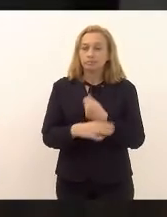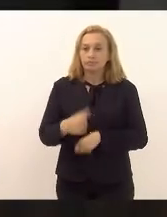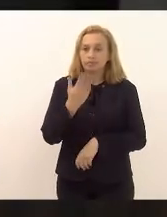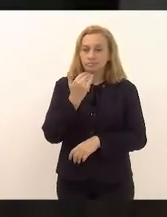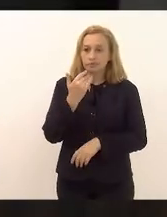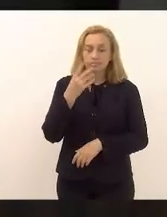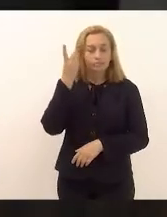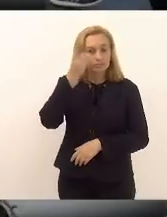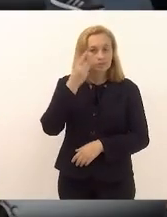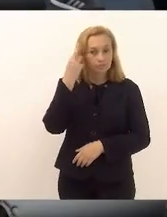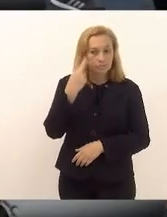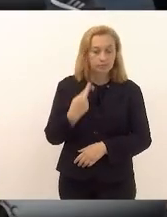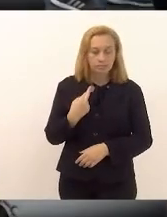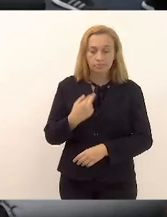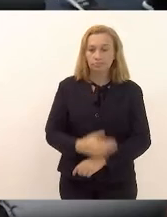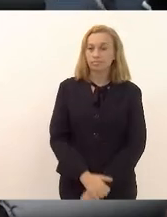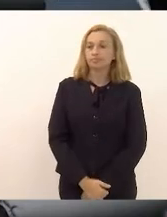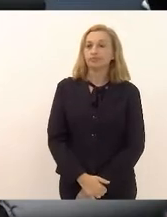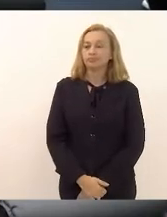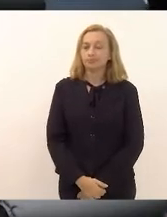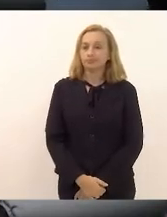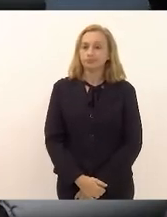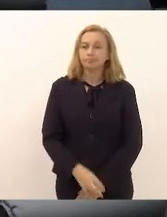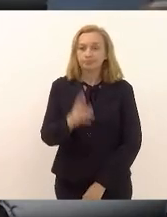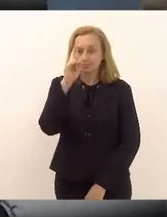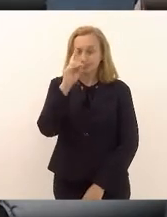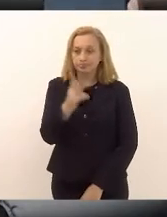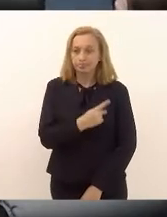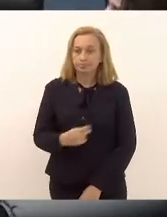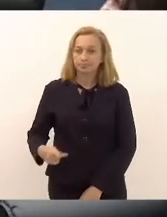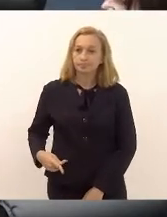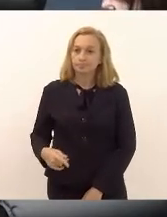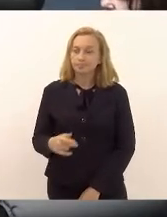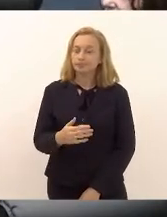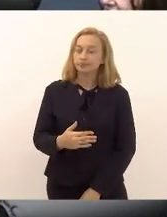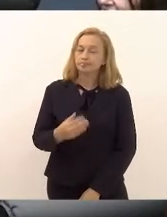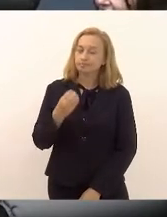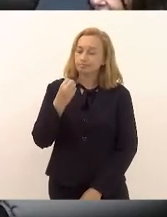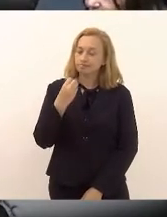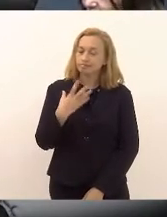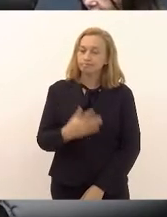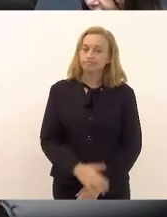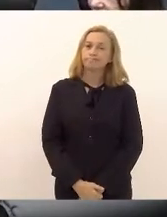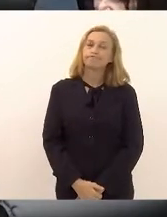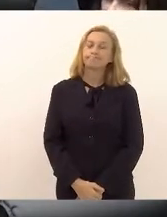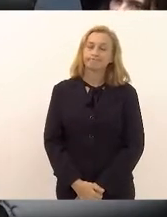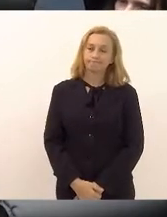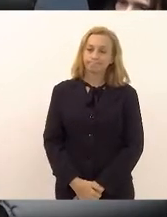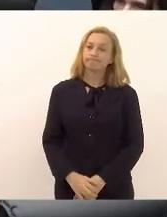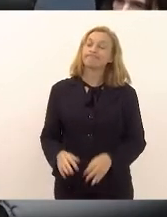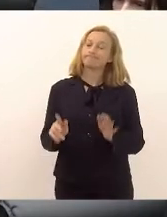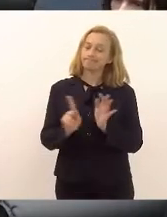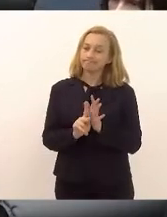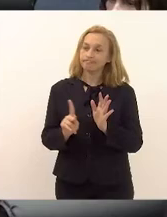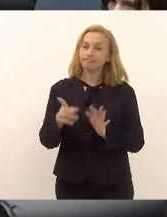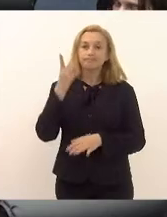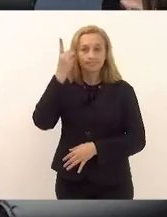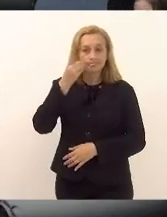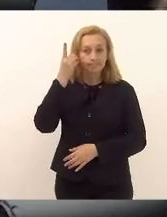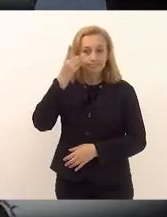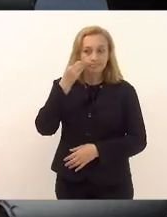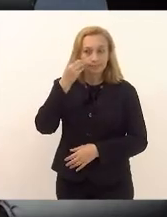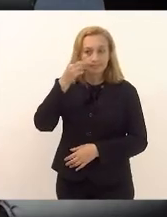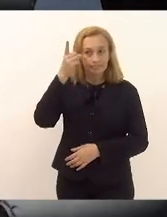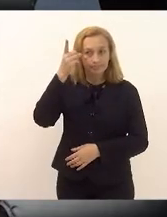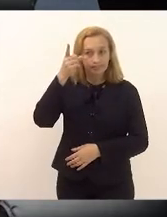Renata Souza. Senhor presidente, muito relevante o projeto da deputada